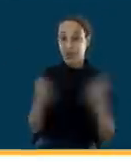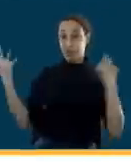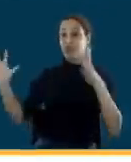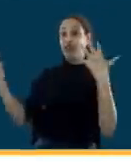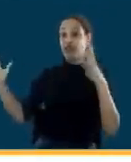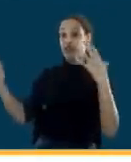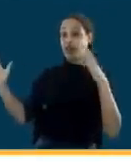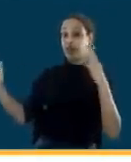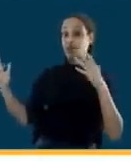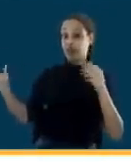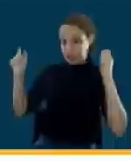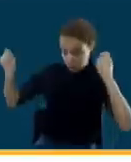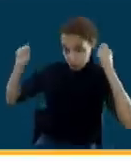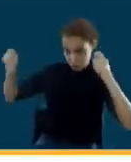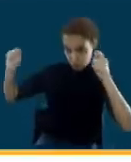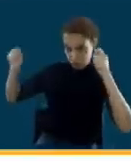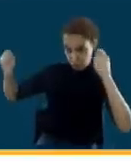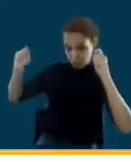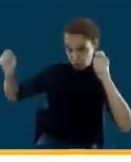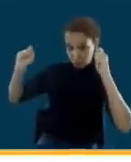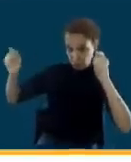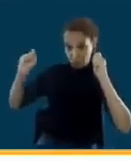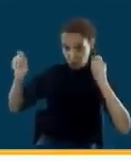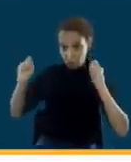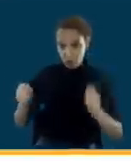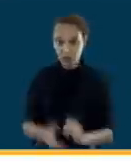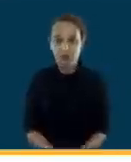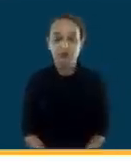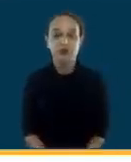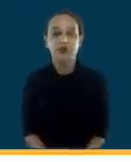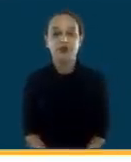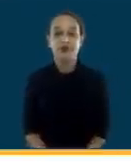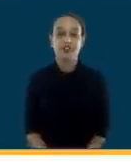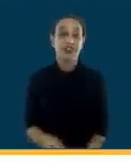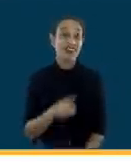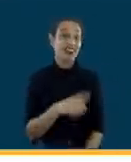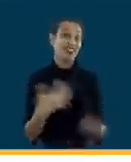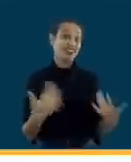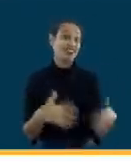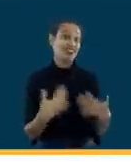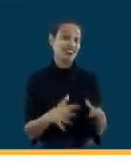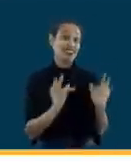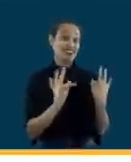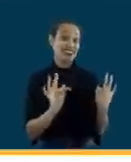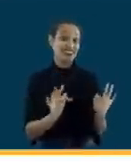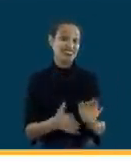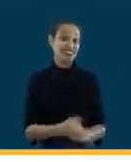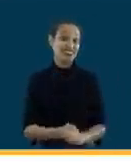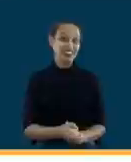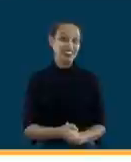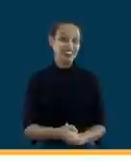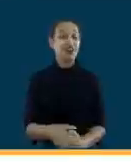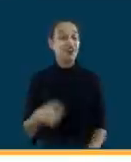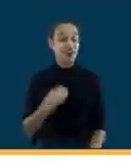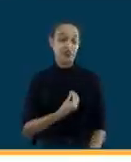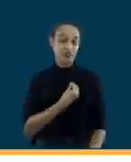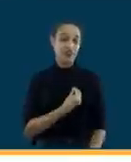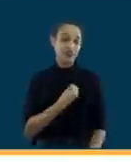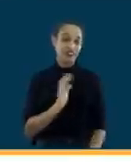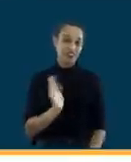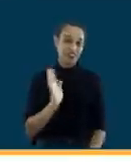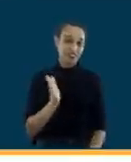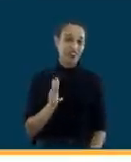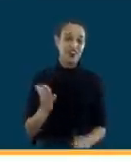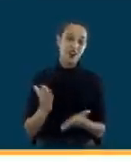Obrigado, Márcio. Sempre surpreendendo. E como eu já participei de algumas atividades,